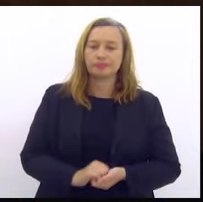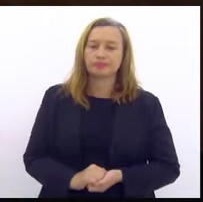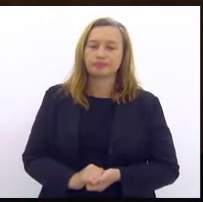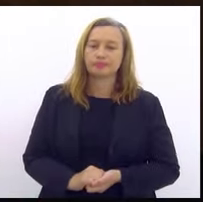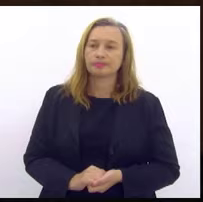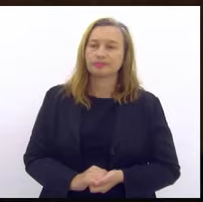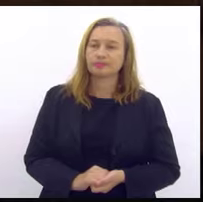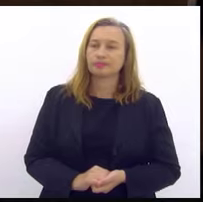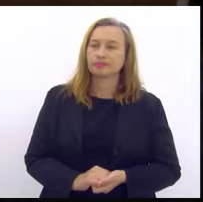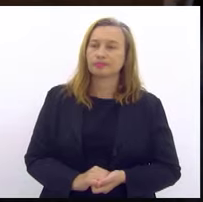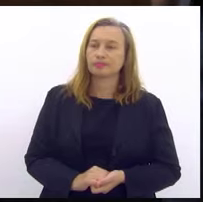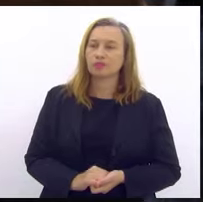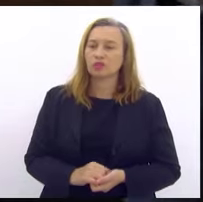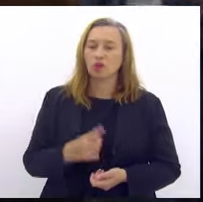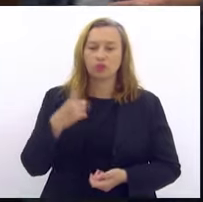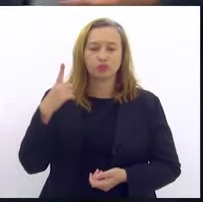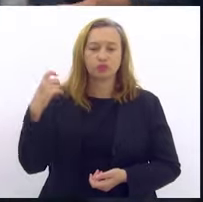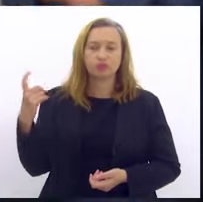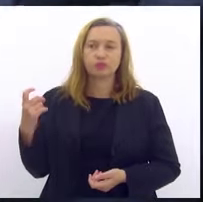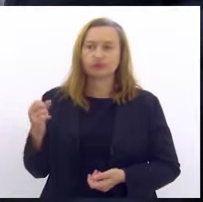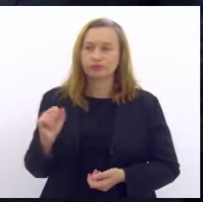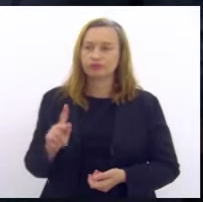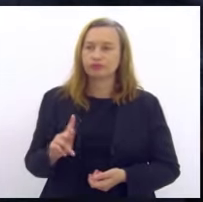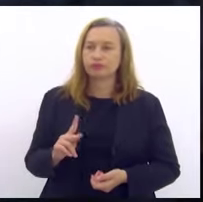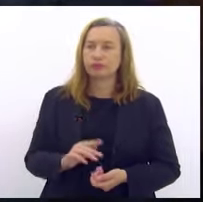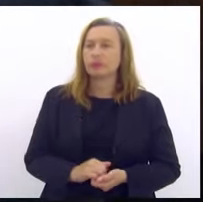Está saindo som, não?